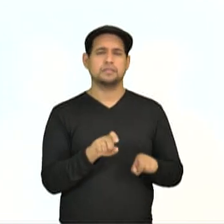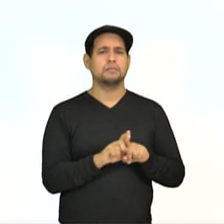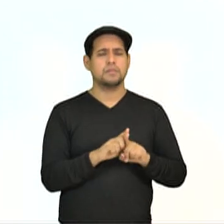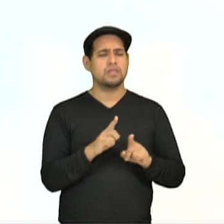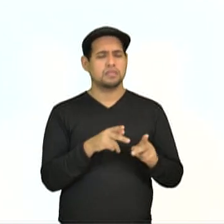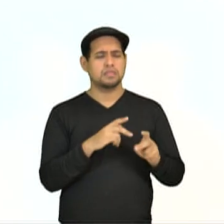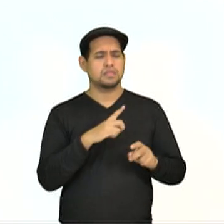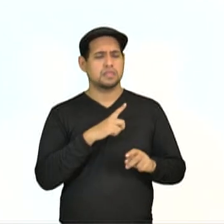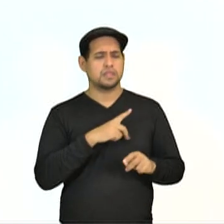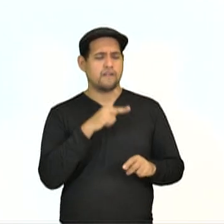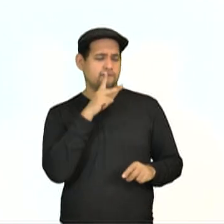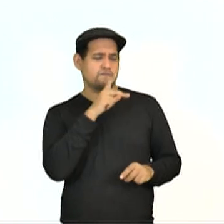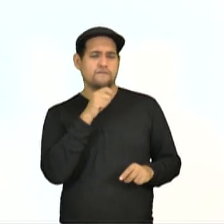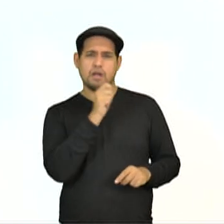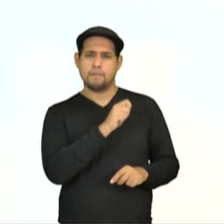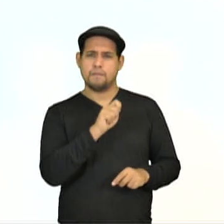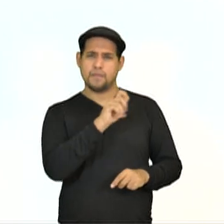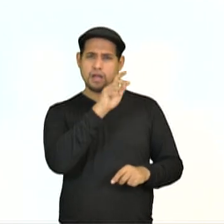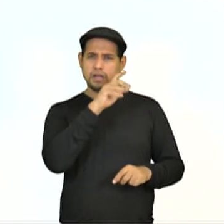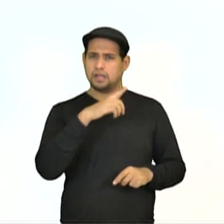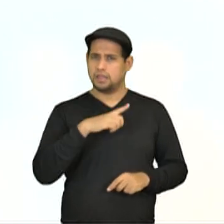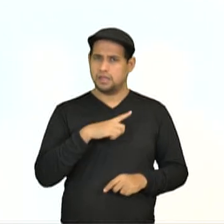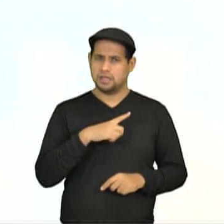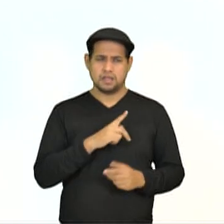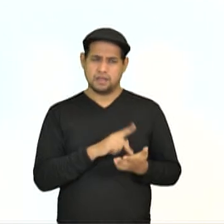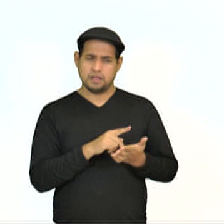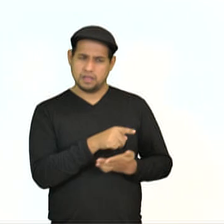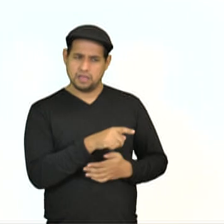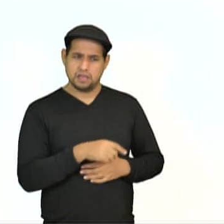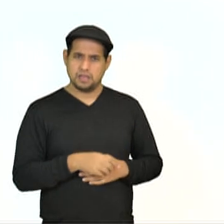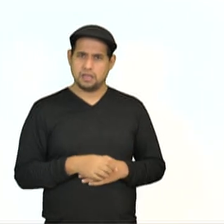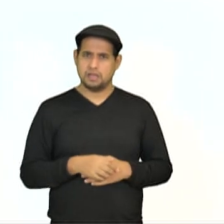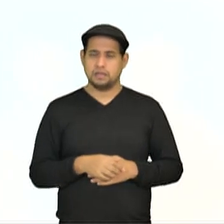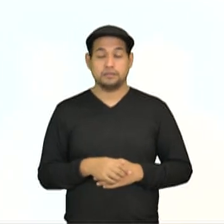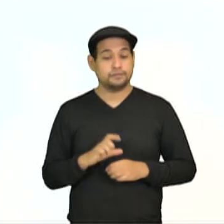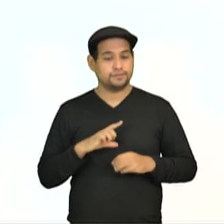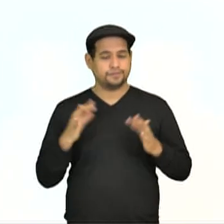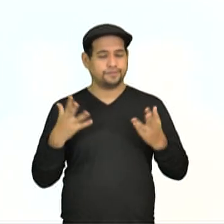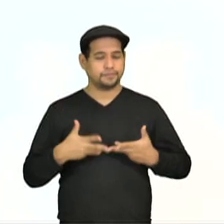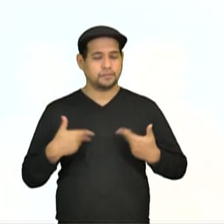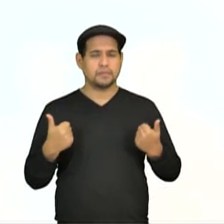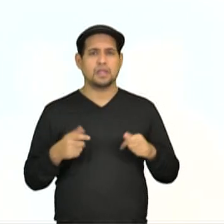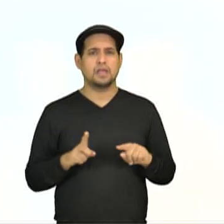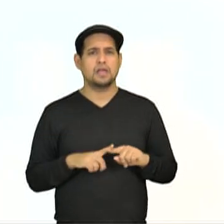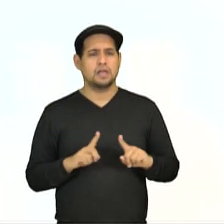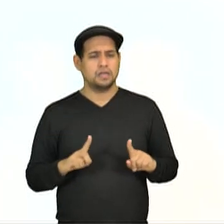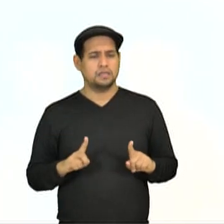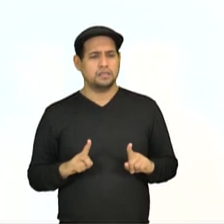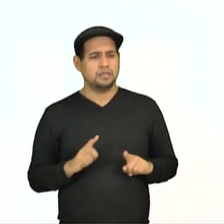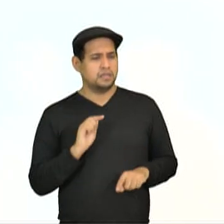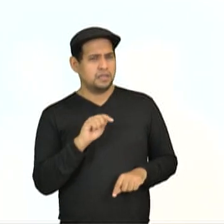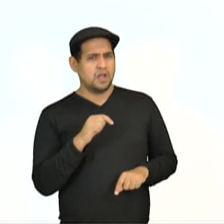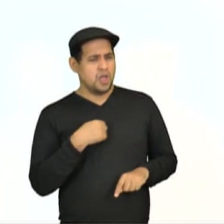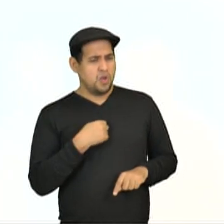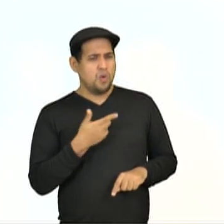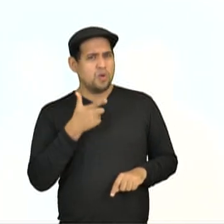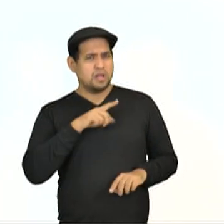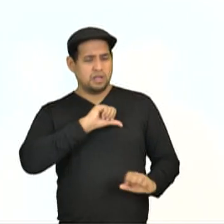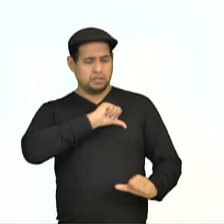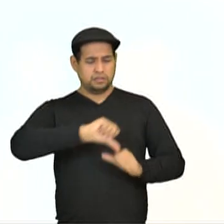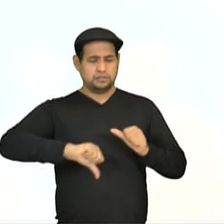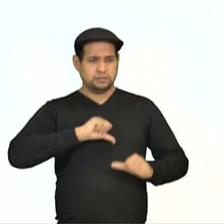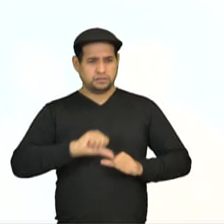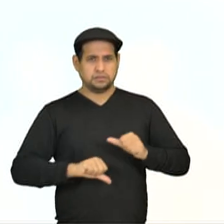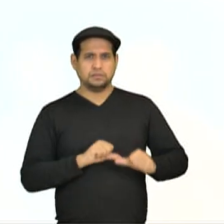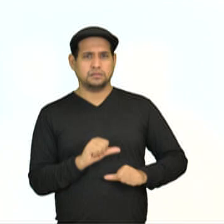que possuís poderes mágicos. É verdade? Que maravilha! Mas será que conseguireis